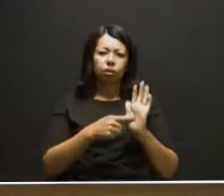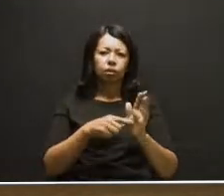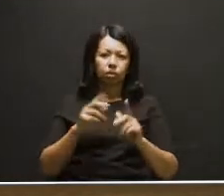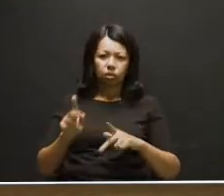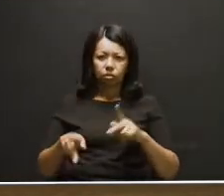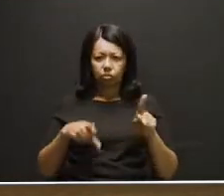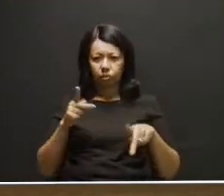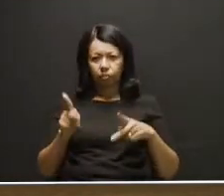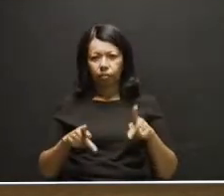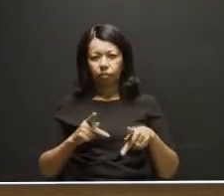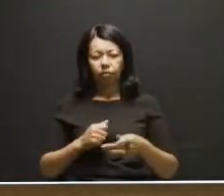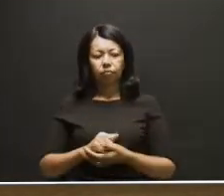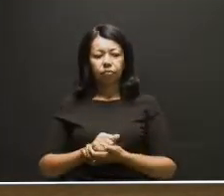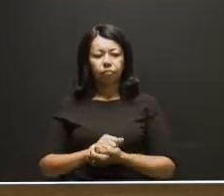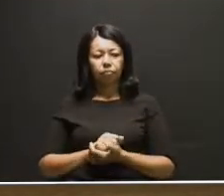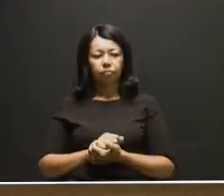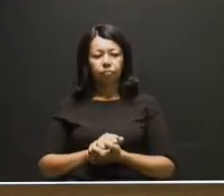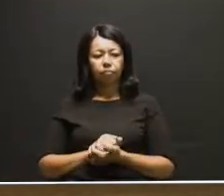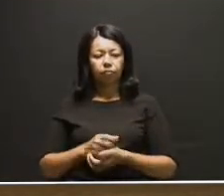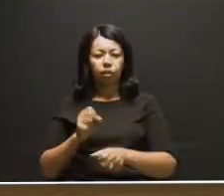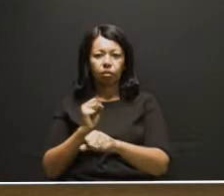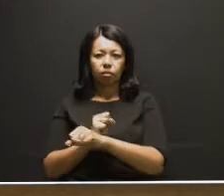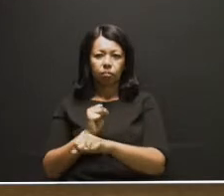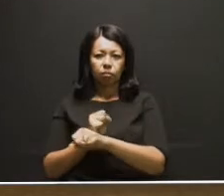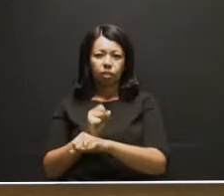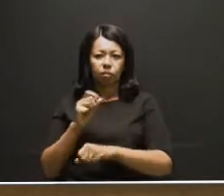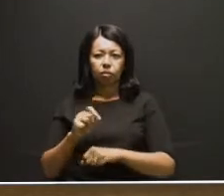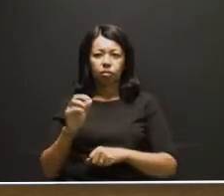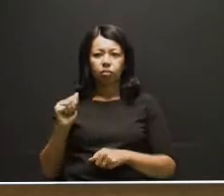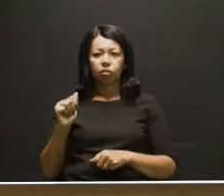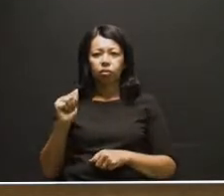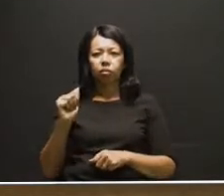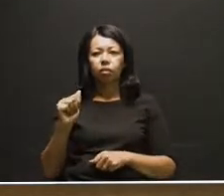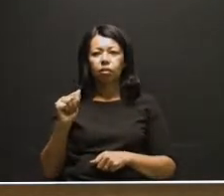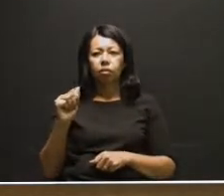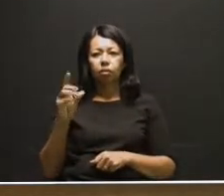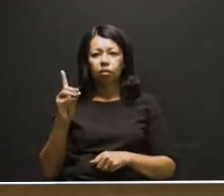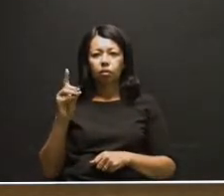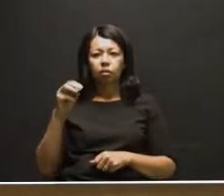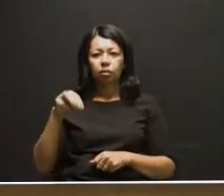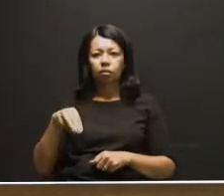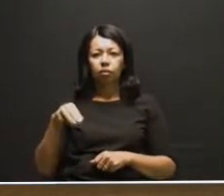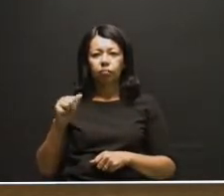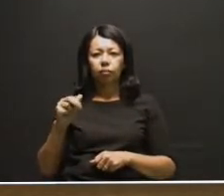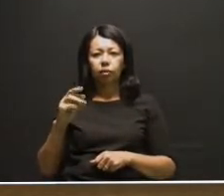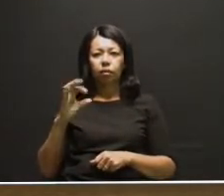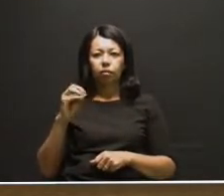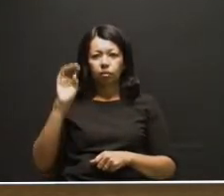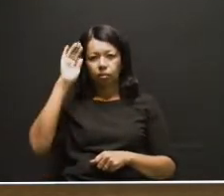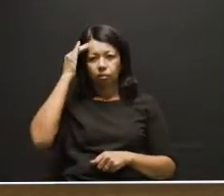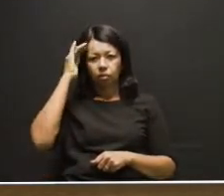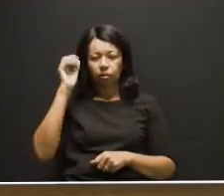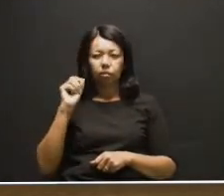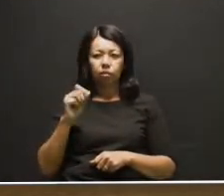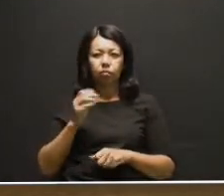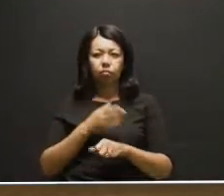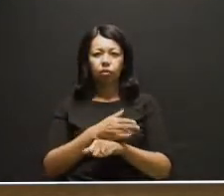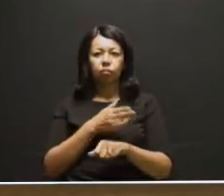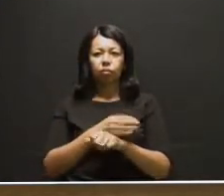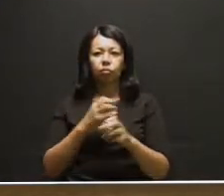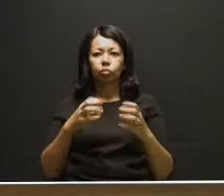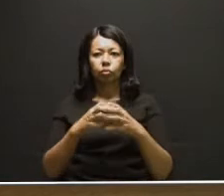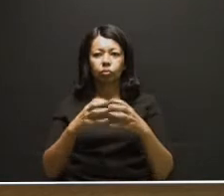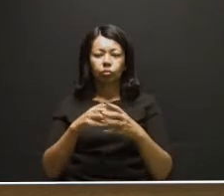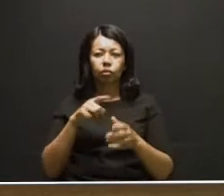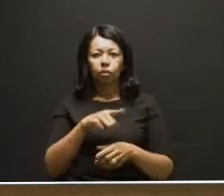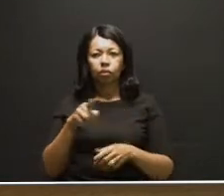povo eu espero que o senhor ademário mais do que nunca ele entenda que eu faço parte do time dele